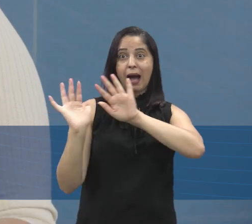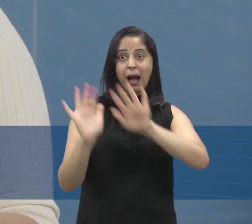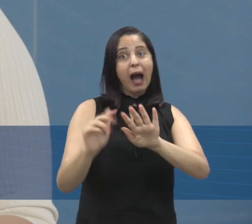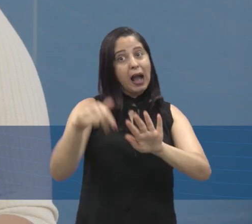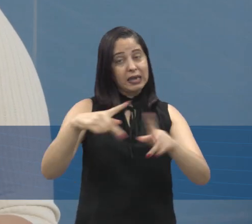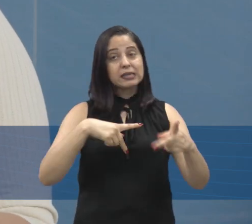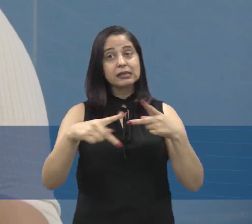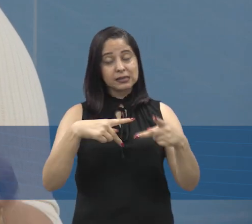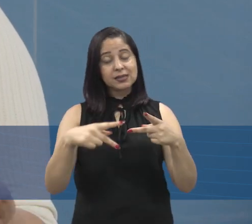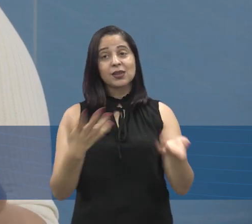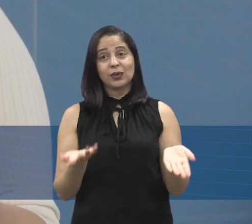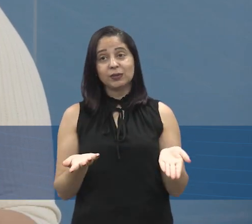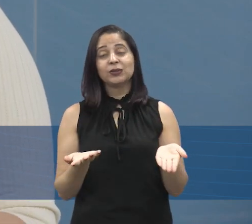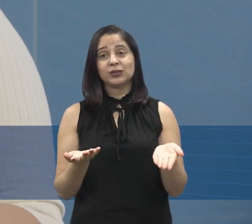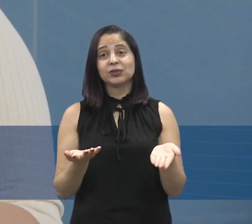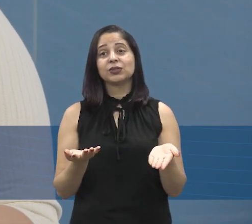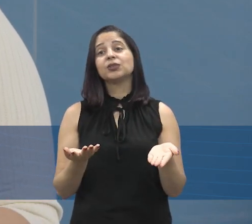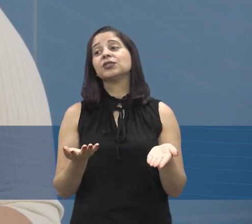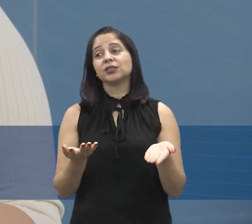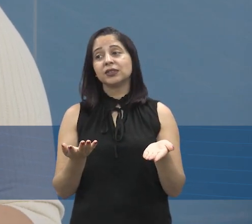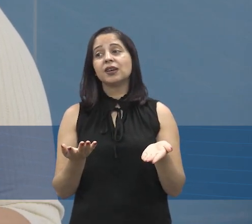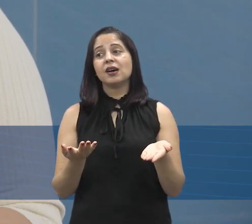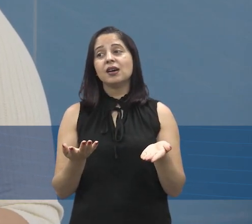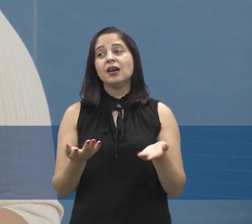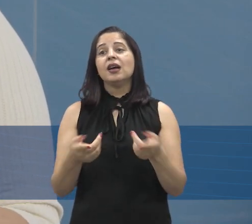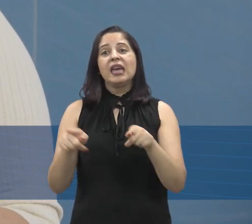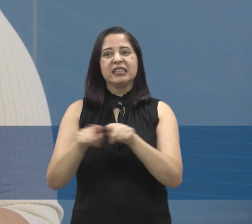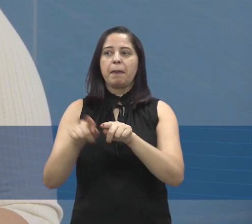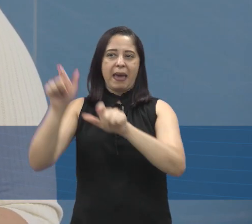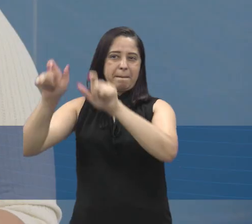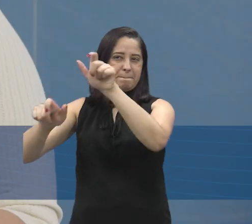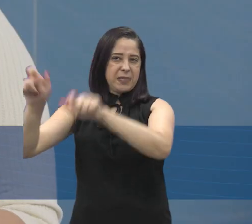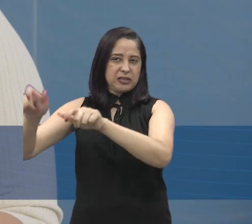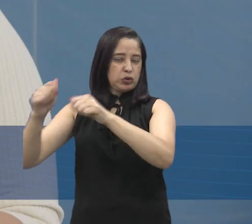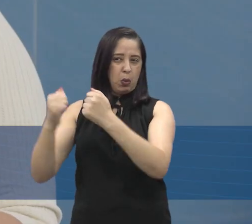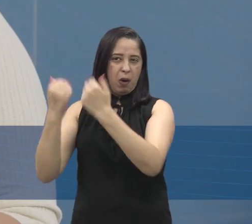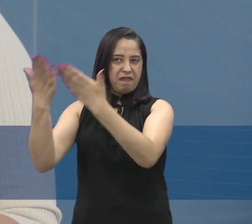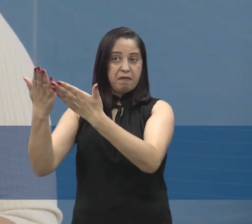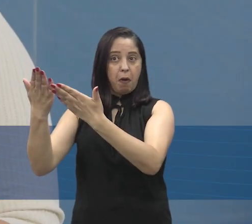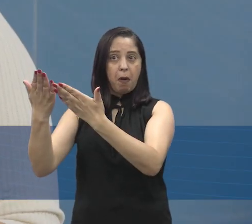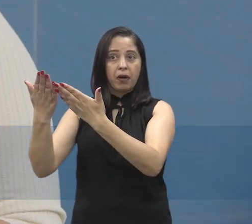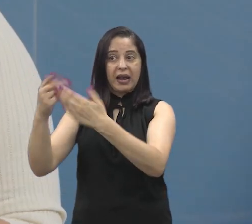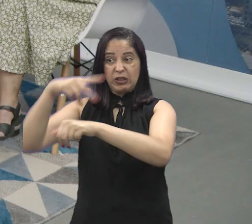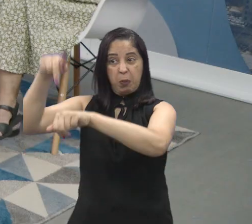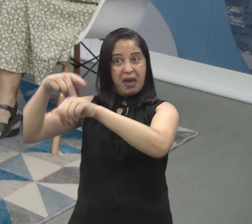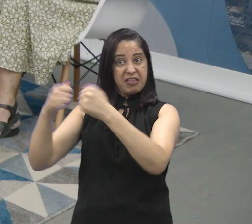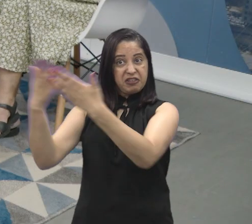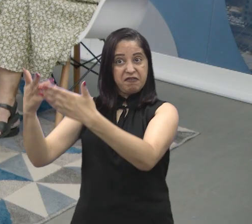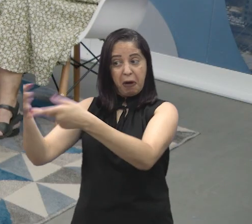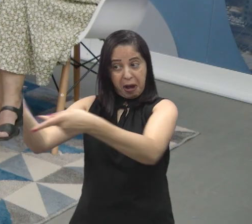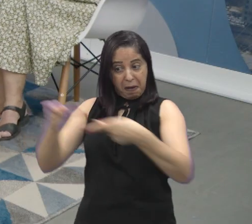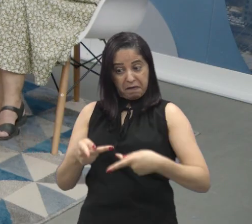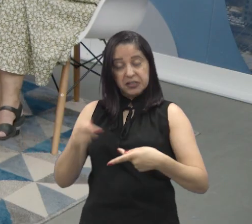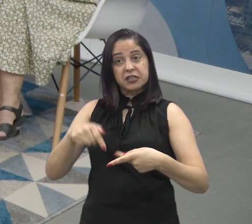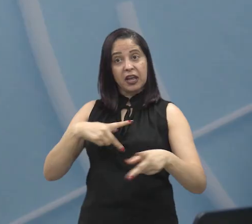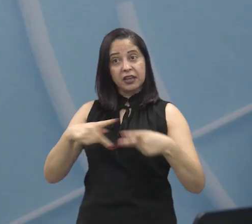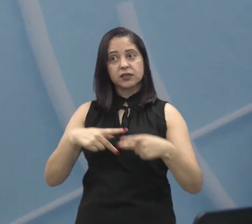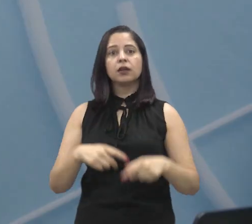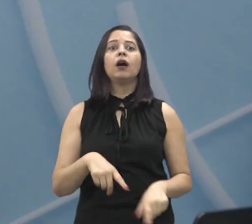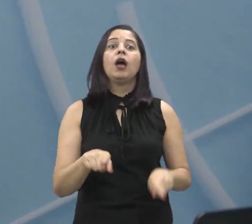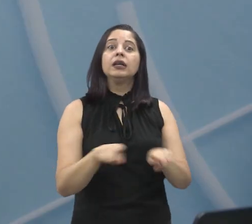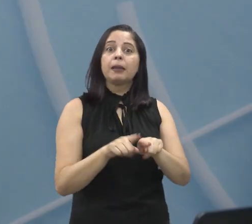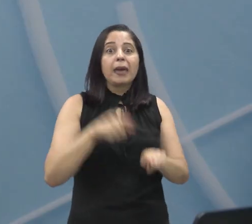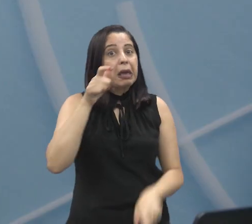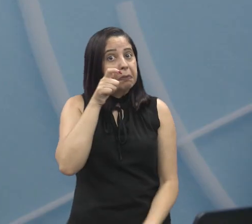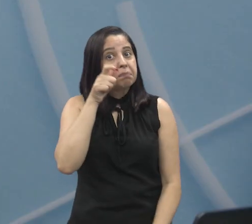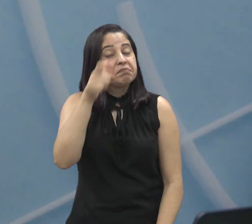turismo doméstico, munícipe, e também os visitantes, inclusive estrangeiros. Sim, e é interessante também para as crianças, né?